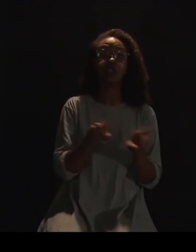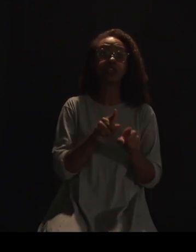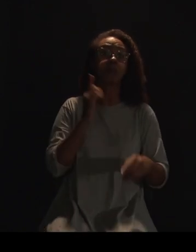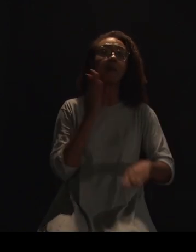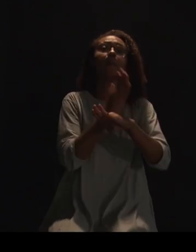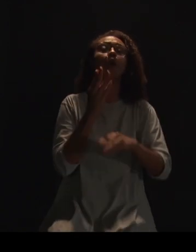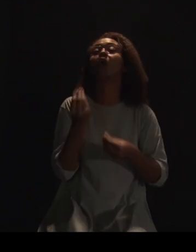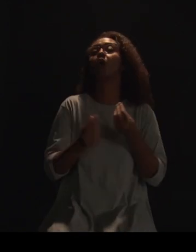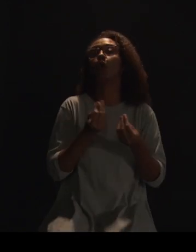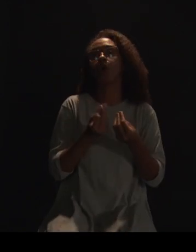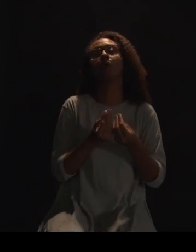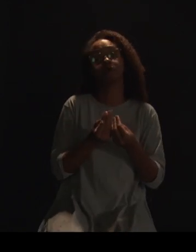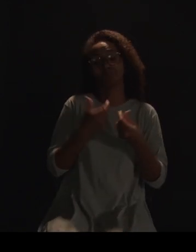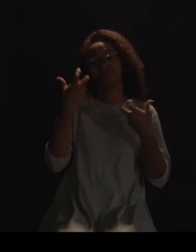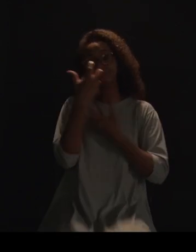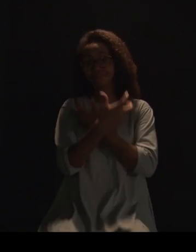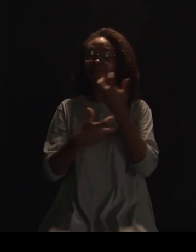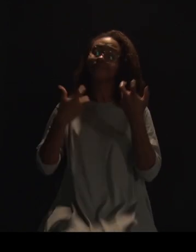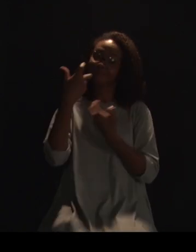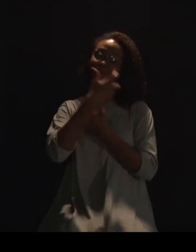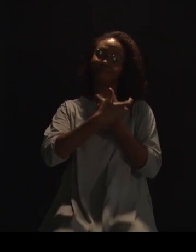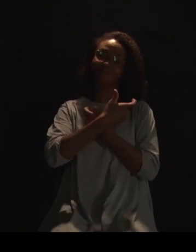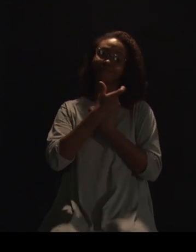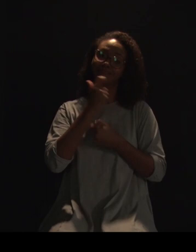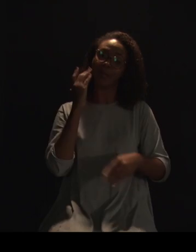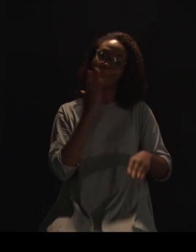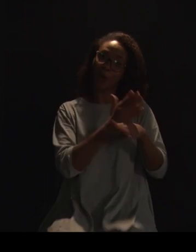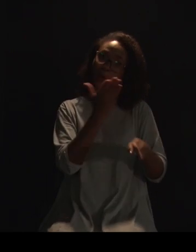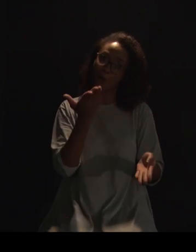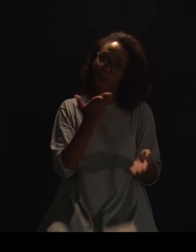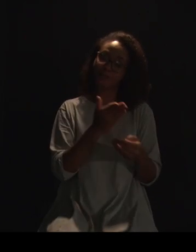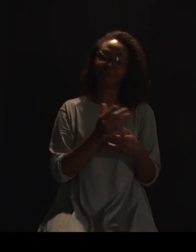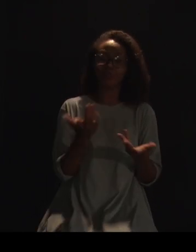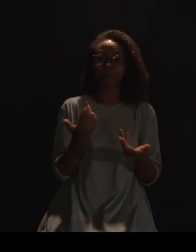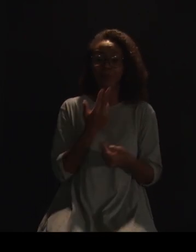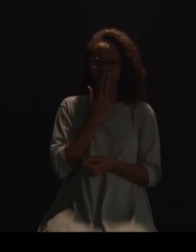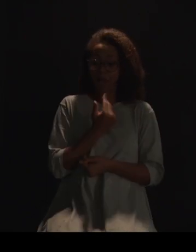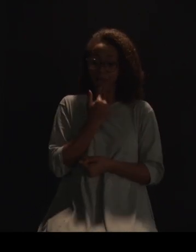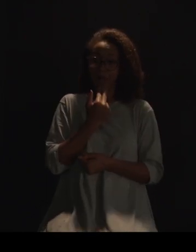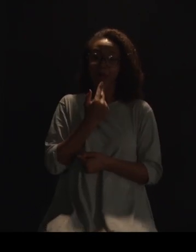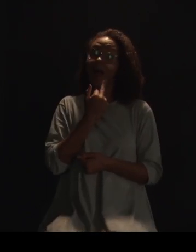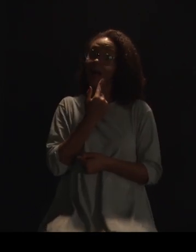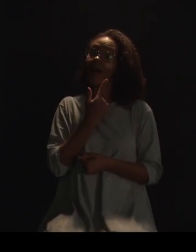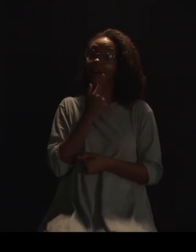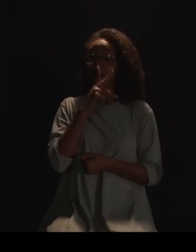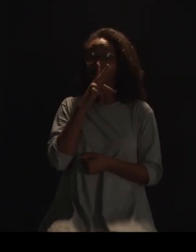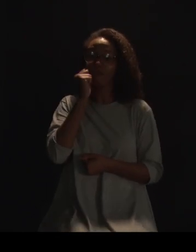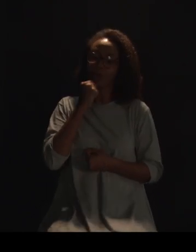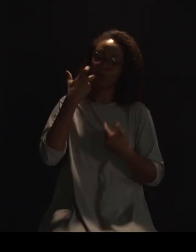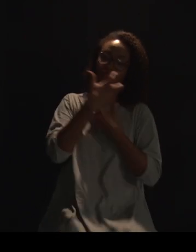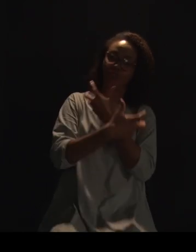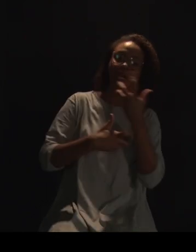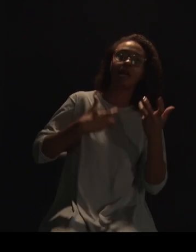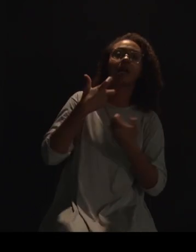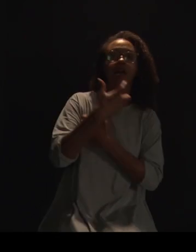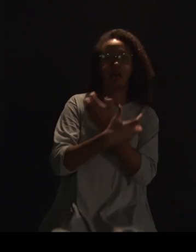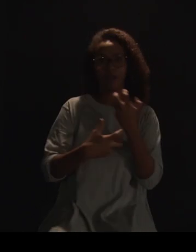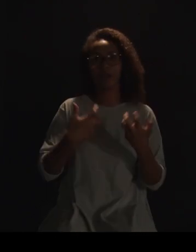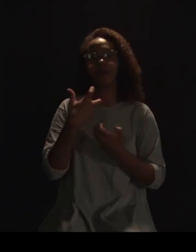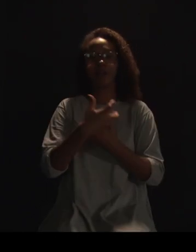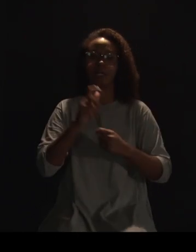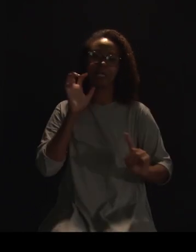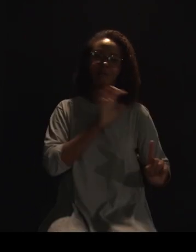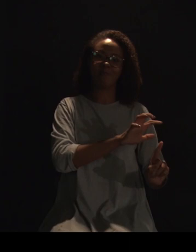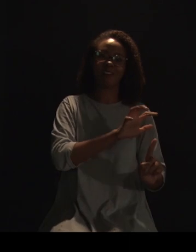um erro através dos campos então eu acho que a língua ela tem a relação muito forte com o cantor é